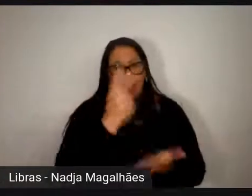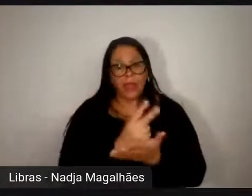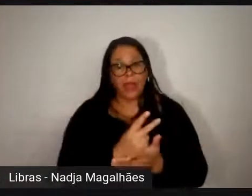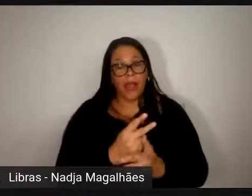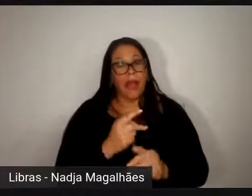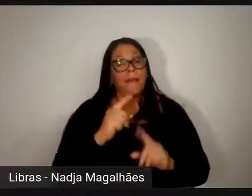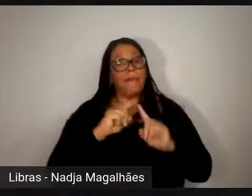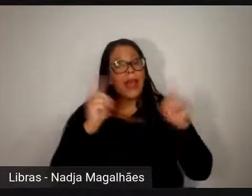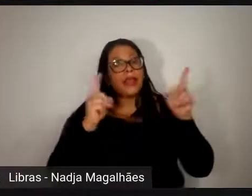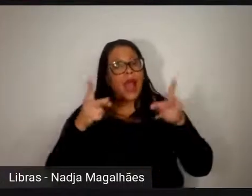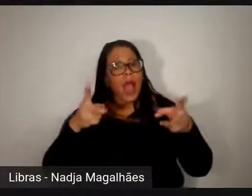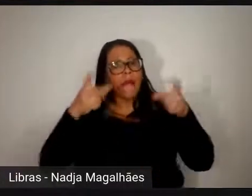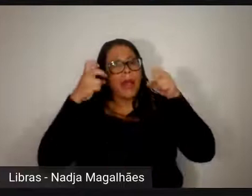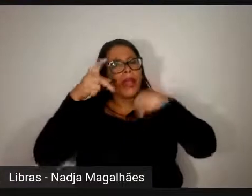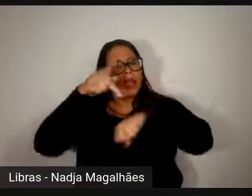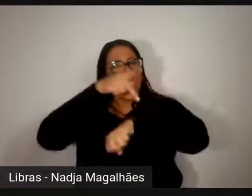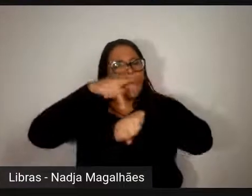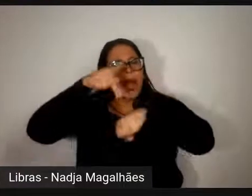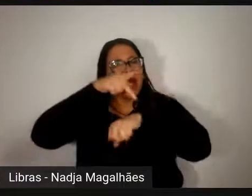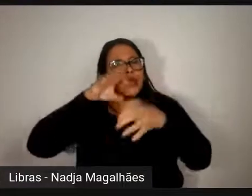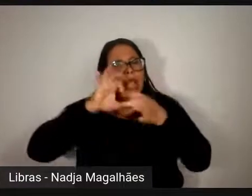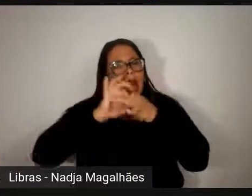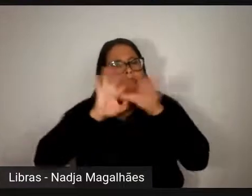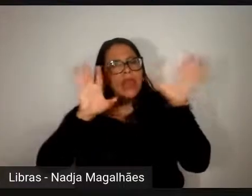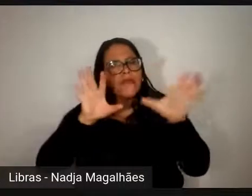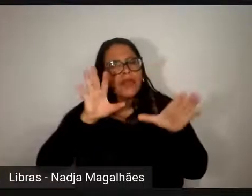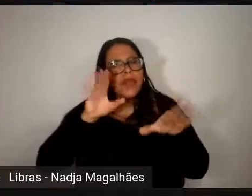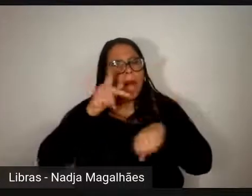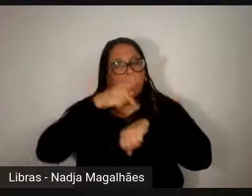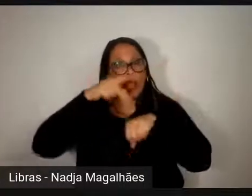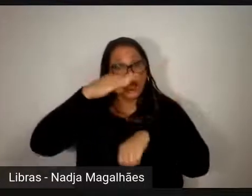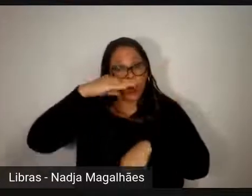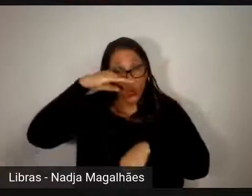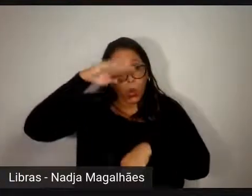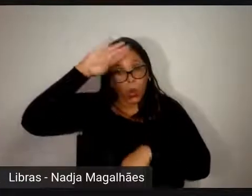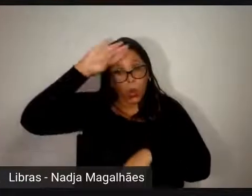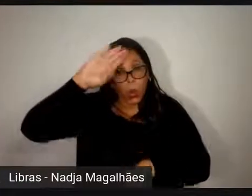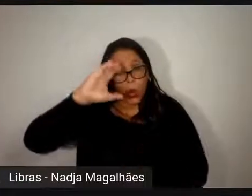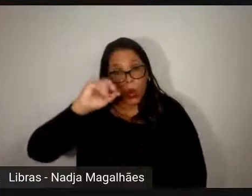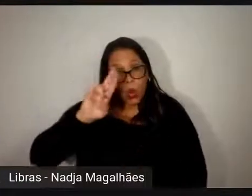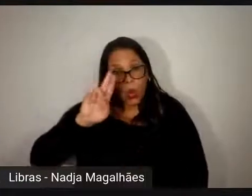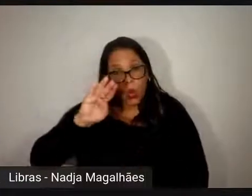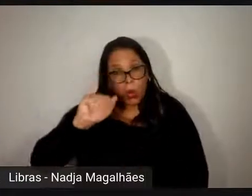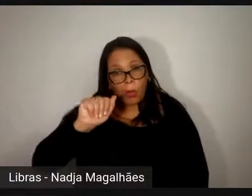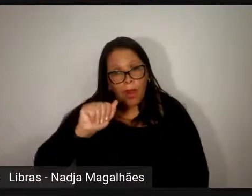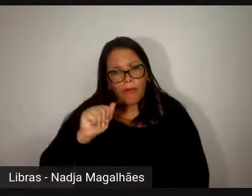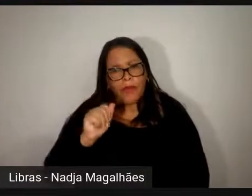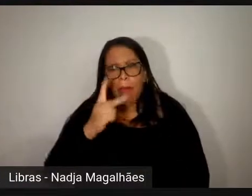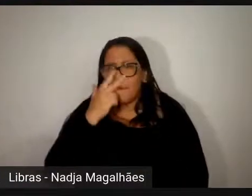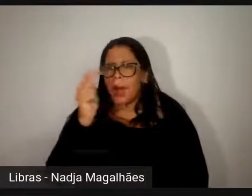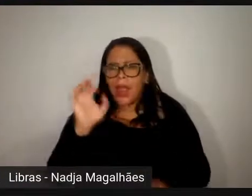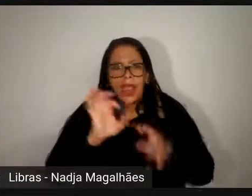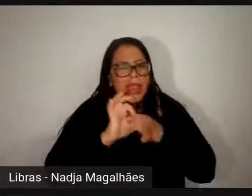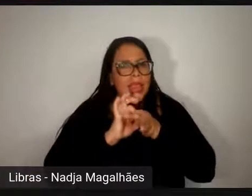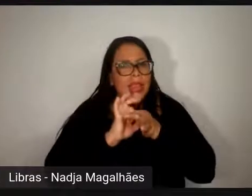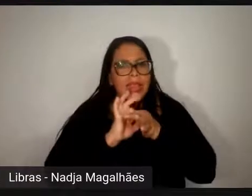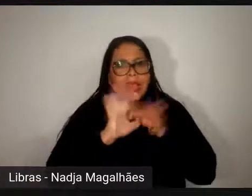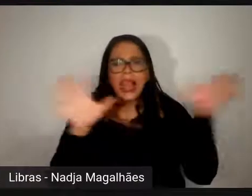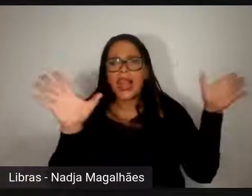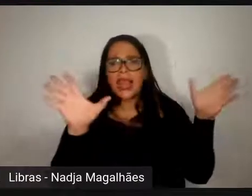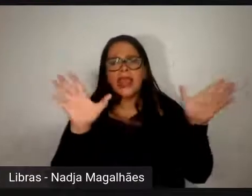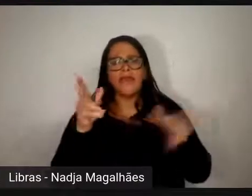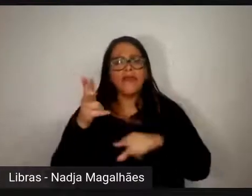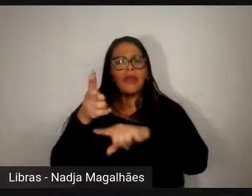você percebe em especialmente Cuba, na verdade, você percebe uma Câmara super livre para atuar. Ela